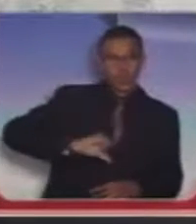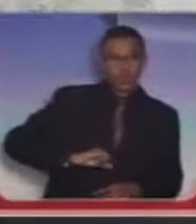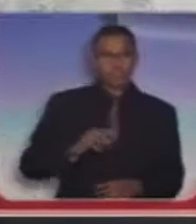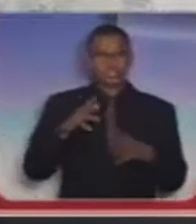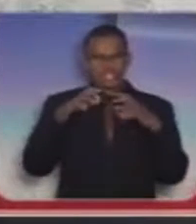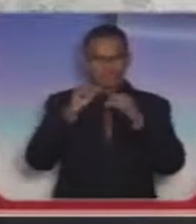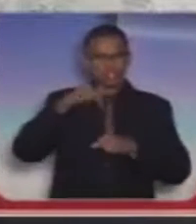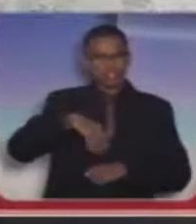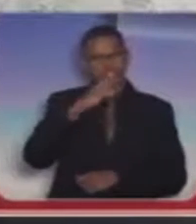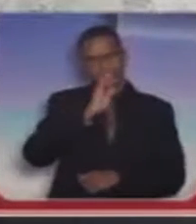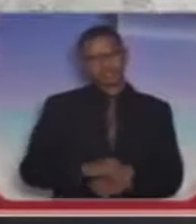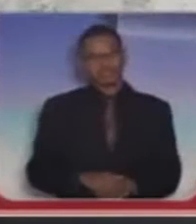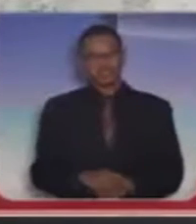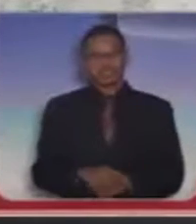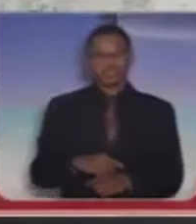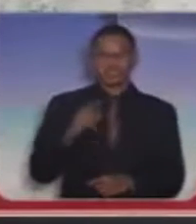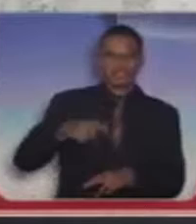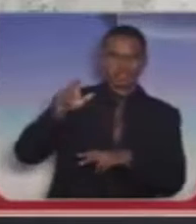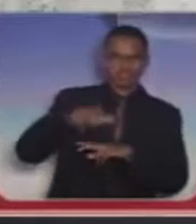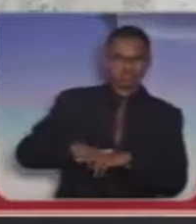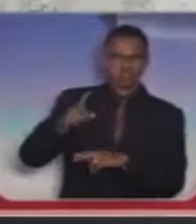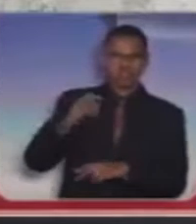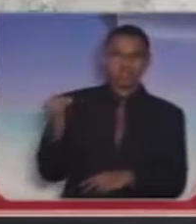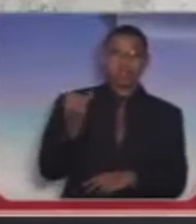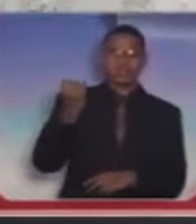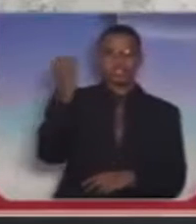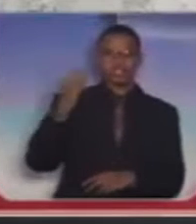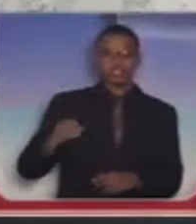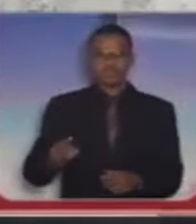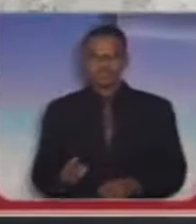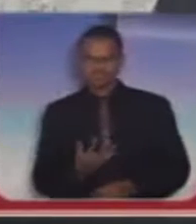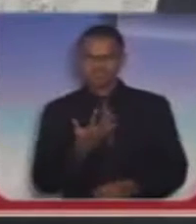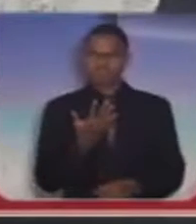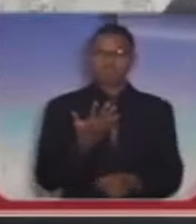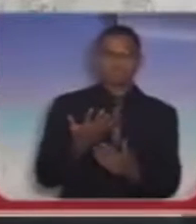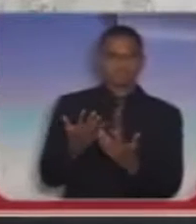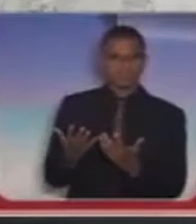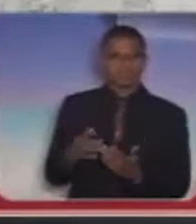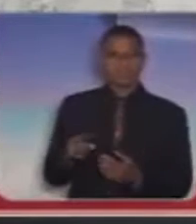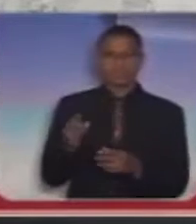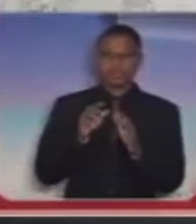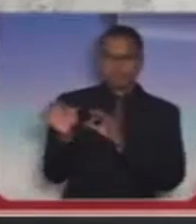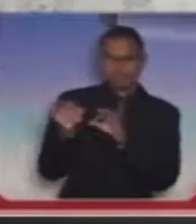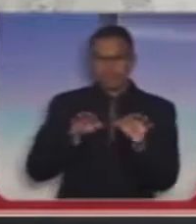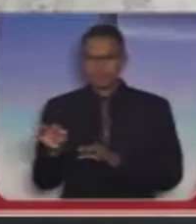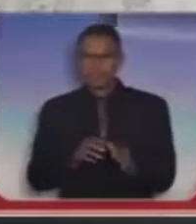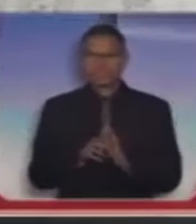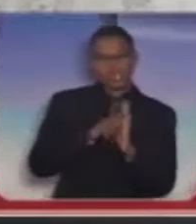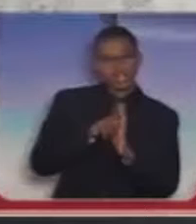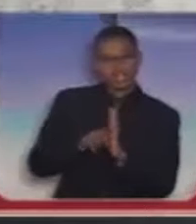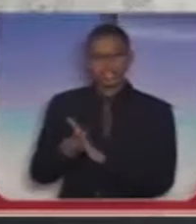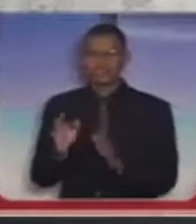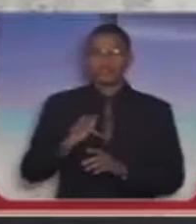escura no brasil que ocupa essa cadeira tão importante inspiradora que que analisa que projeta o futuro do país